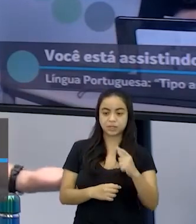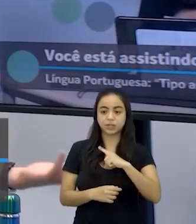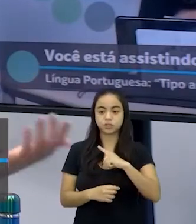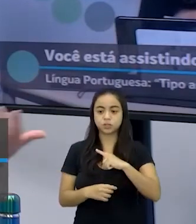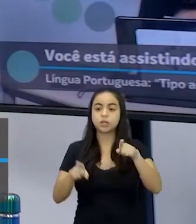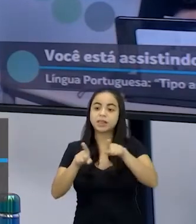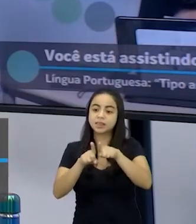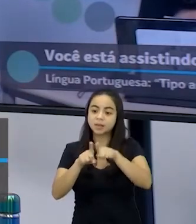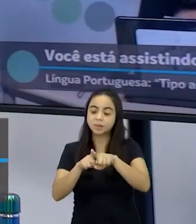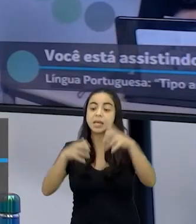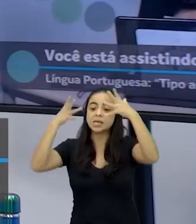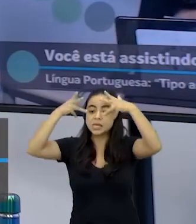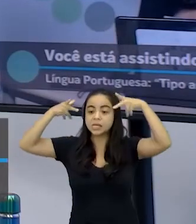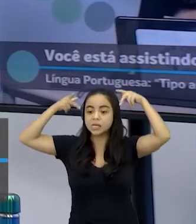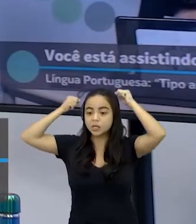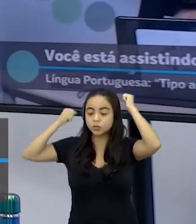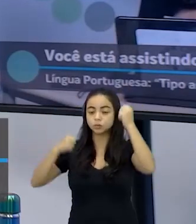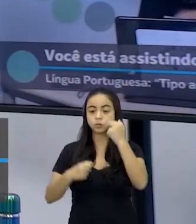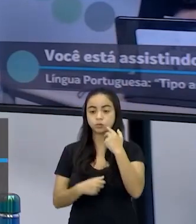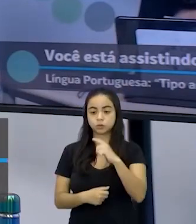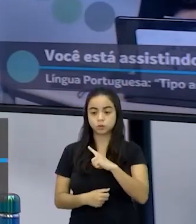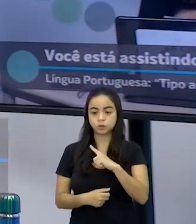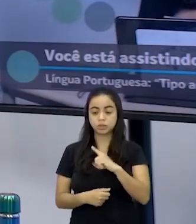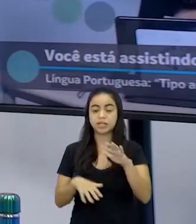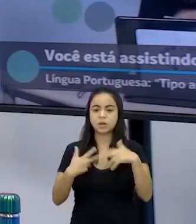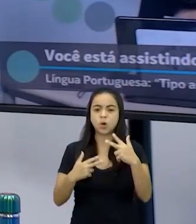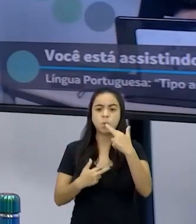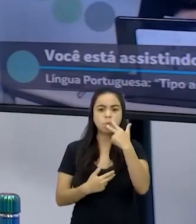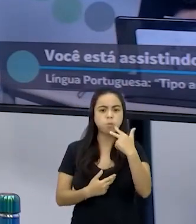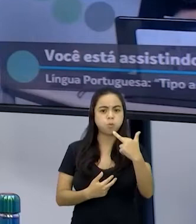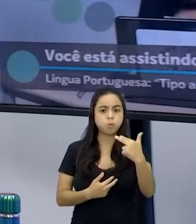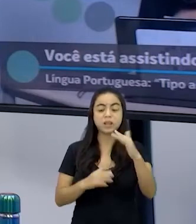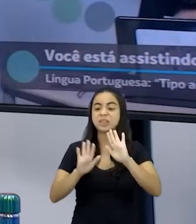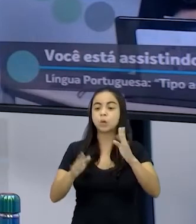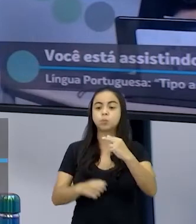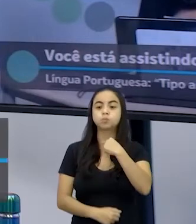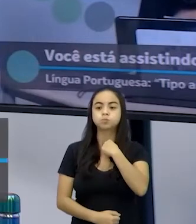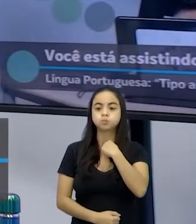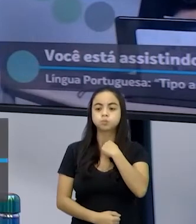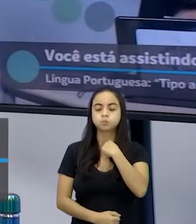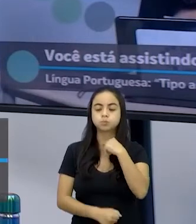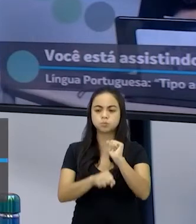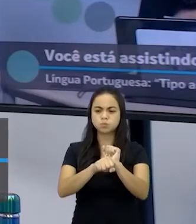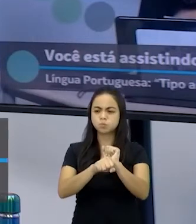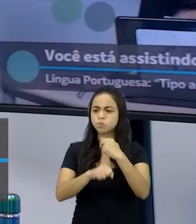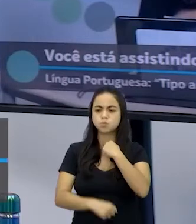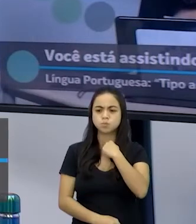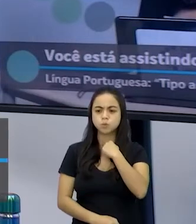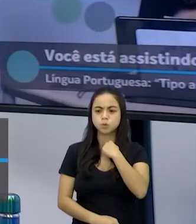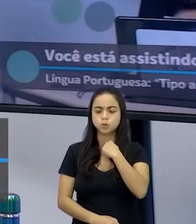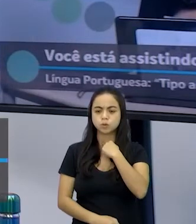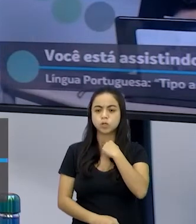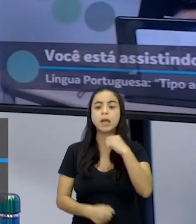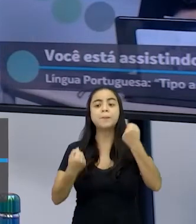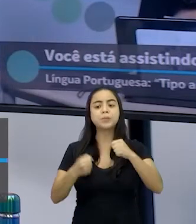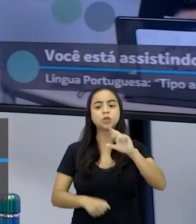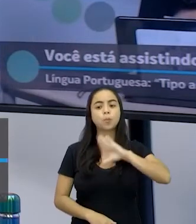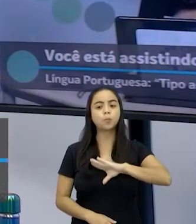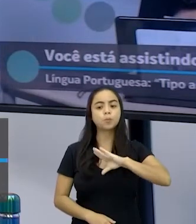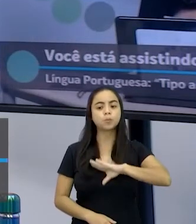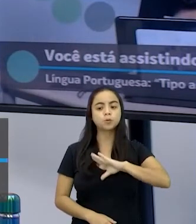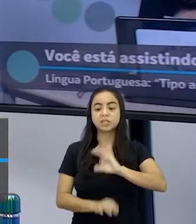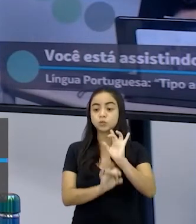dos povos indígenas. Então, a imensidão... E não, vocês não podem utilizar o idioma de vocês, vocês vão ter que utilizar o português.